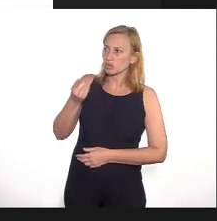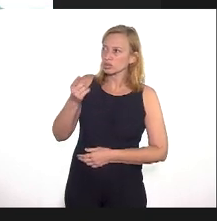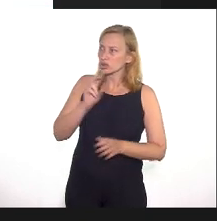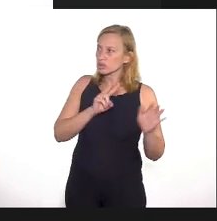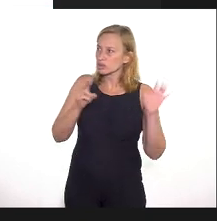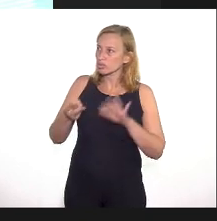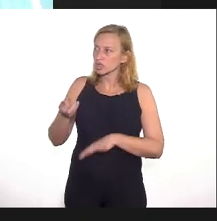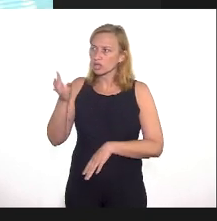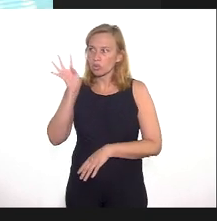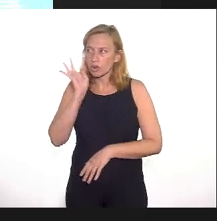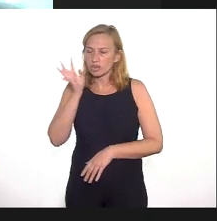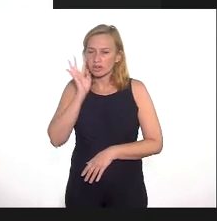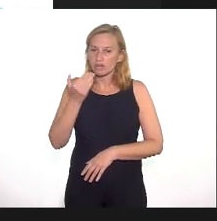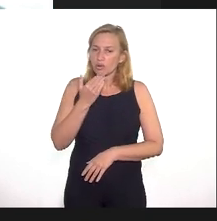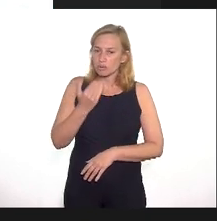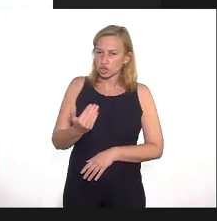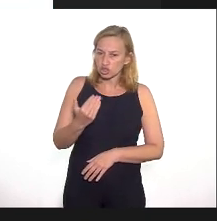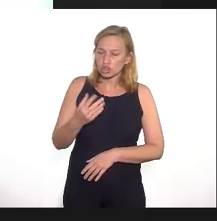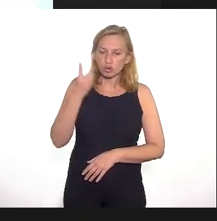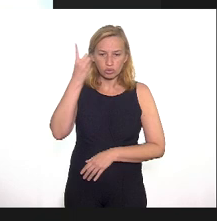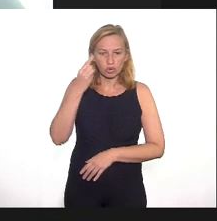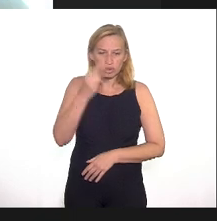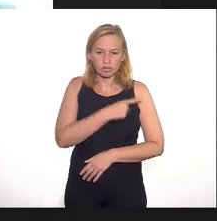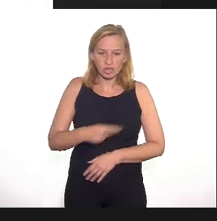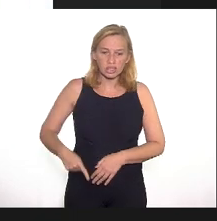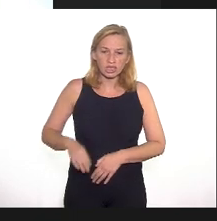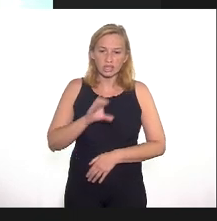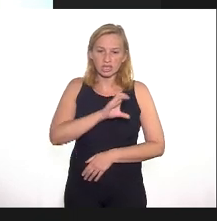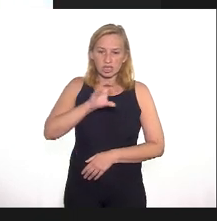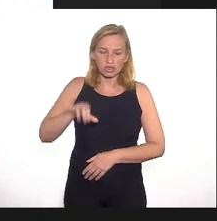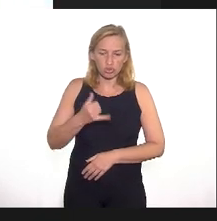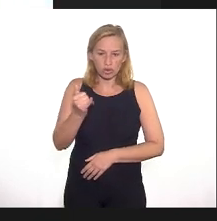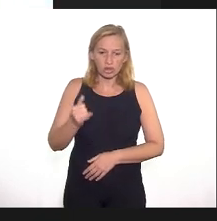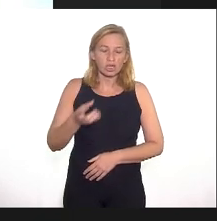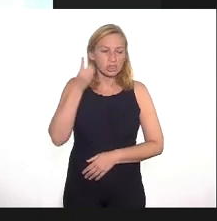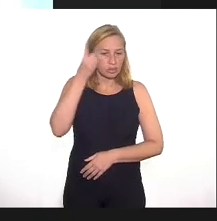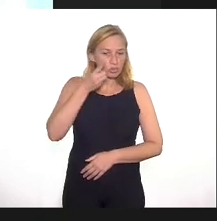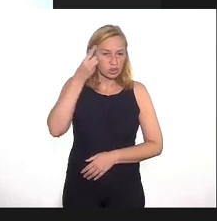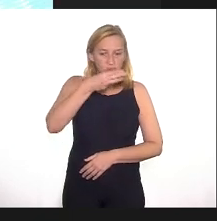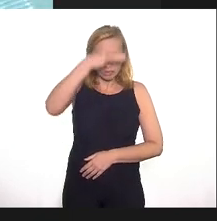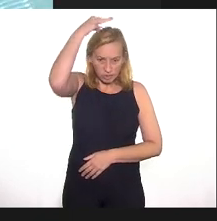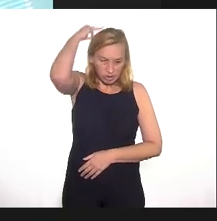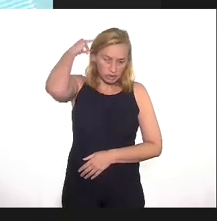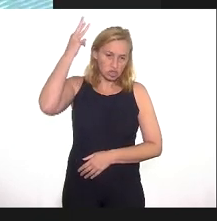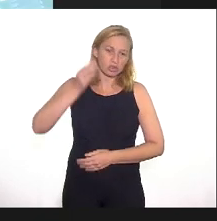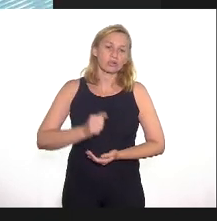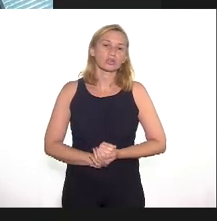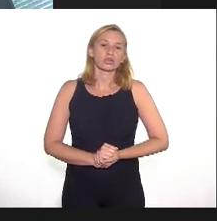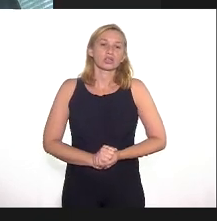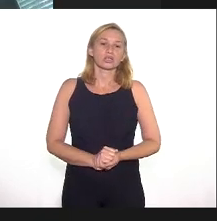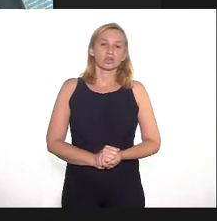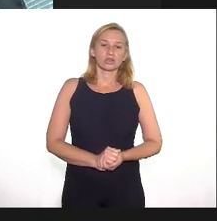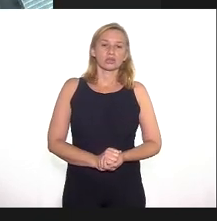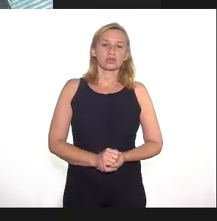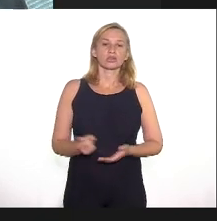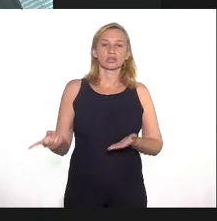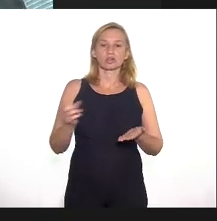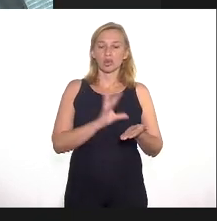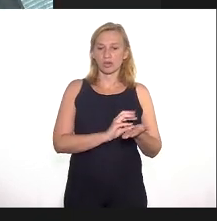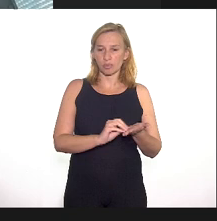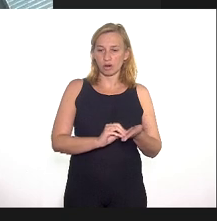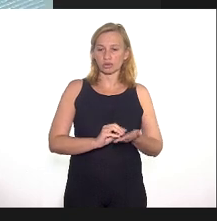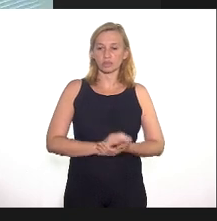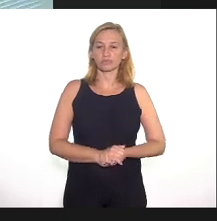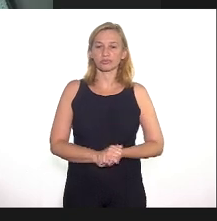quartas-feiras, vou solicitar ao nosso presidente da CCJ, deputado Márcio Pacheco, que traga ele em pauta.